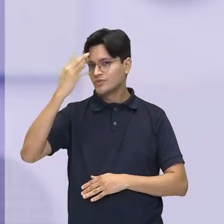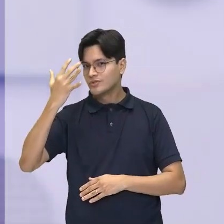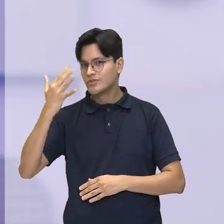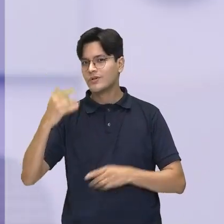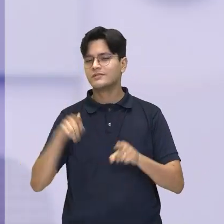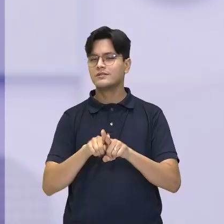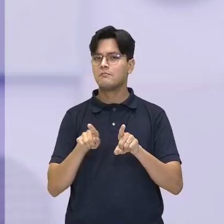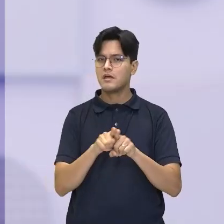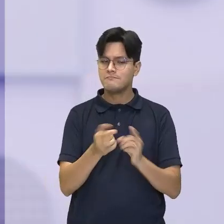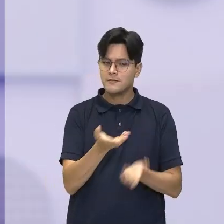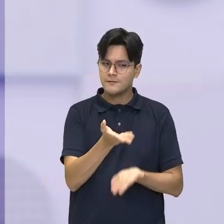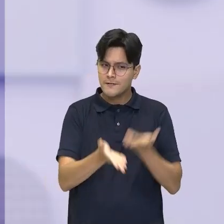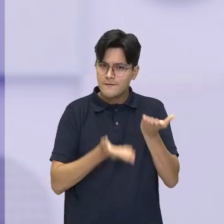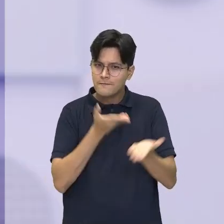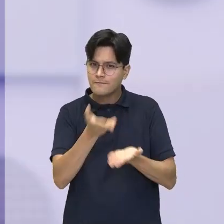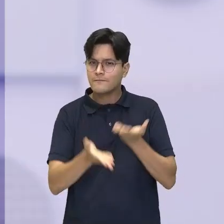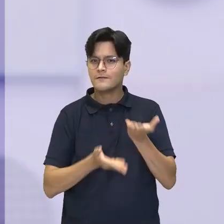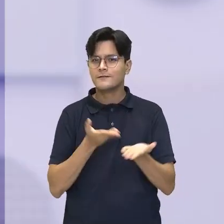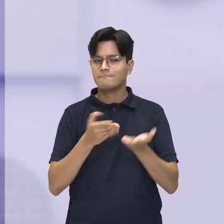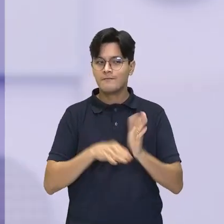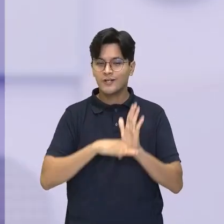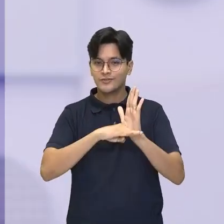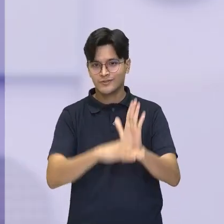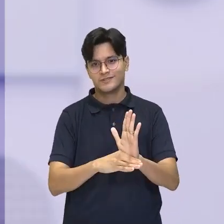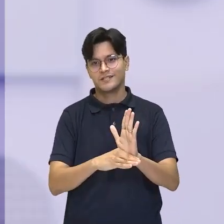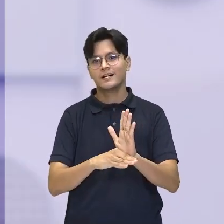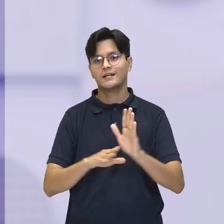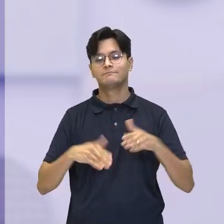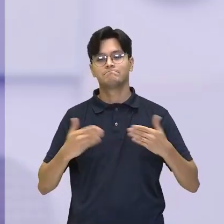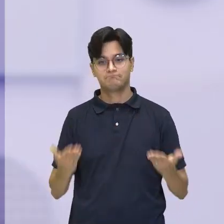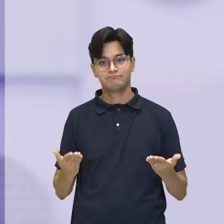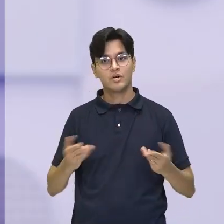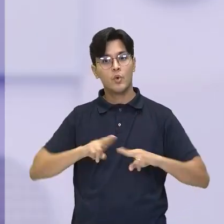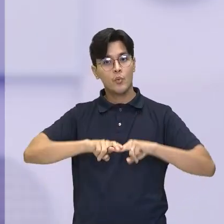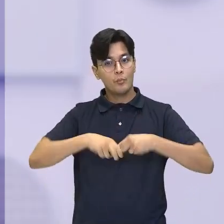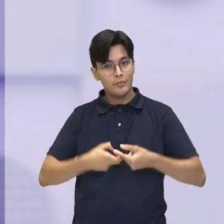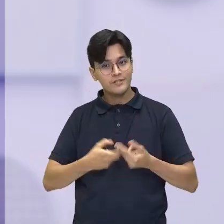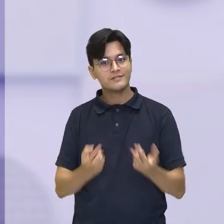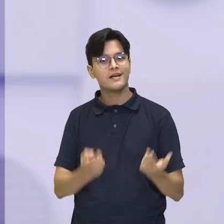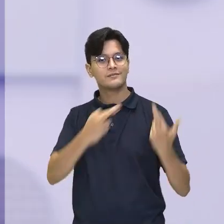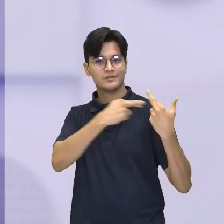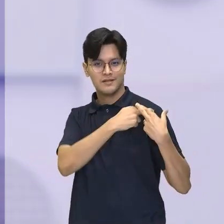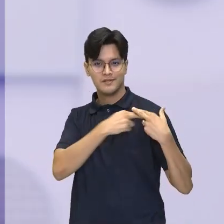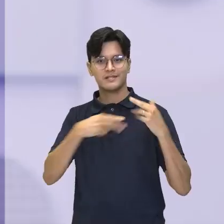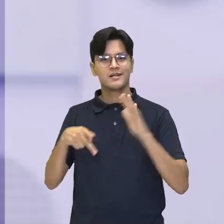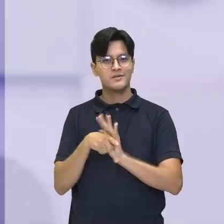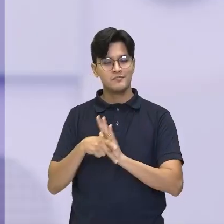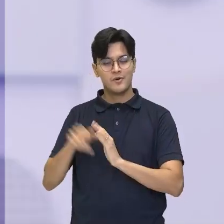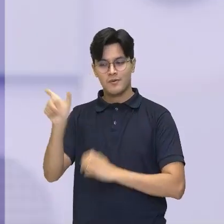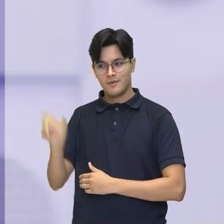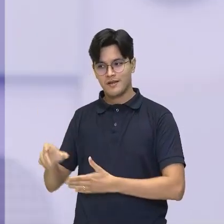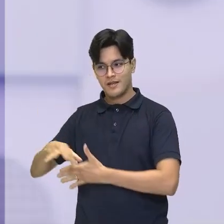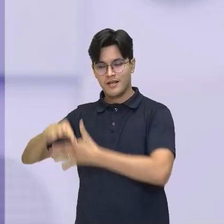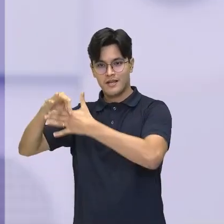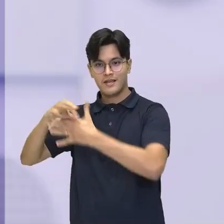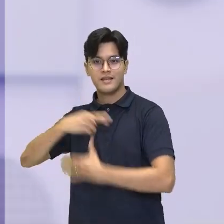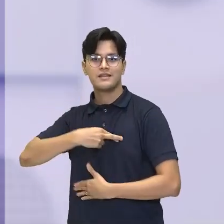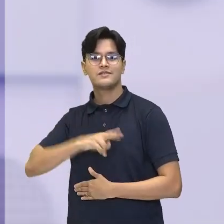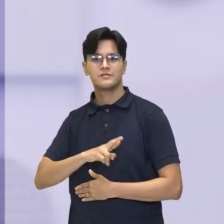vida das pessoas. Por isso, olha só como essa responsabilidade da liderança religiosa ela